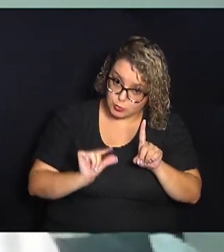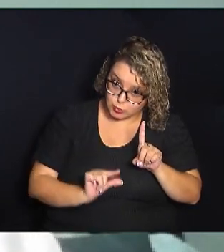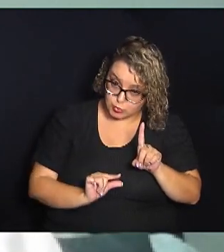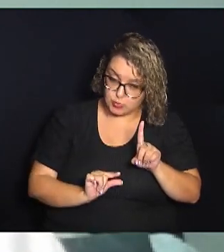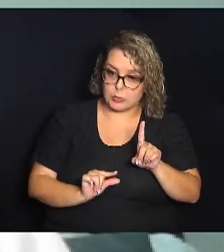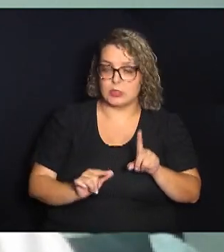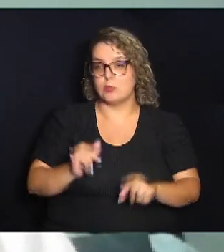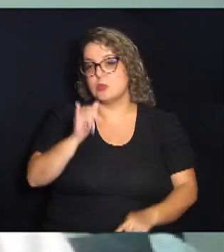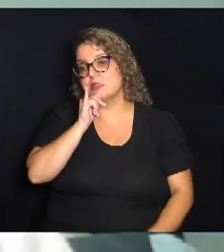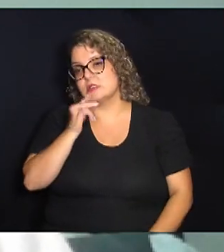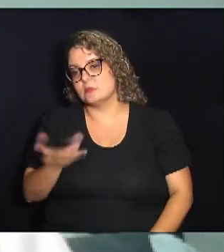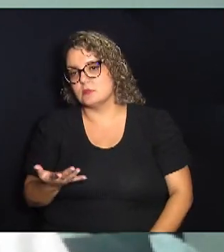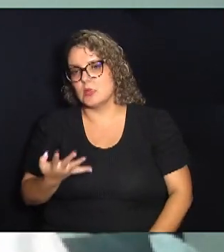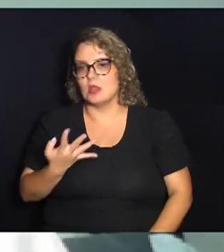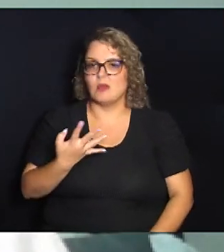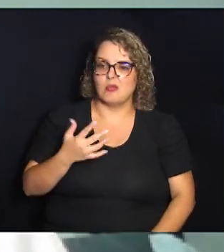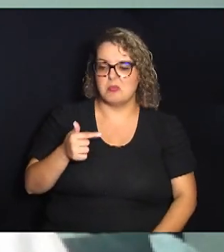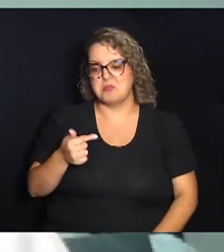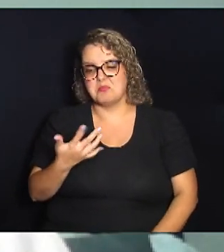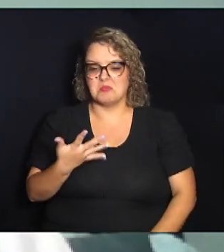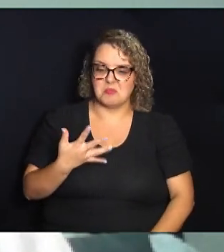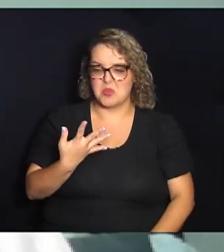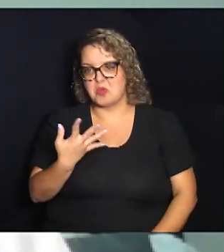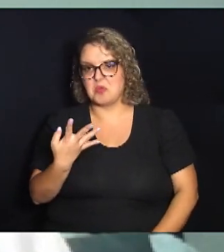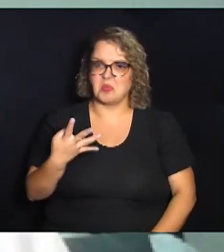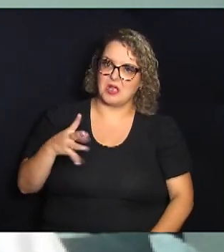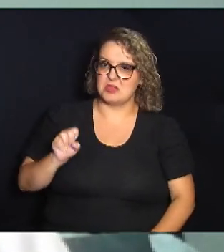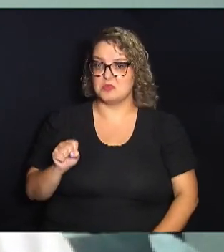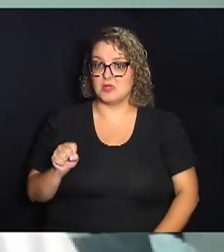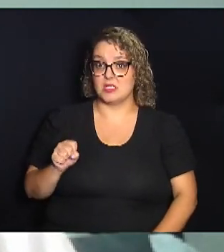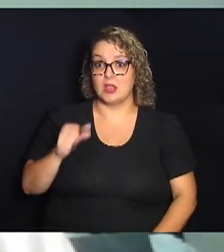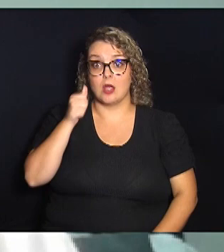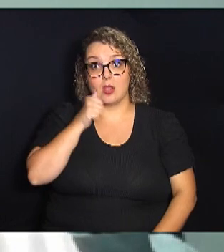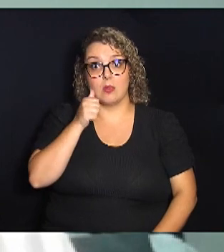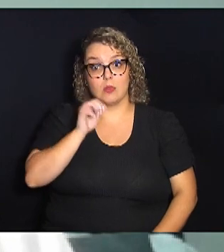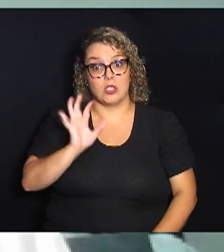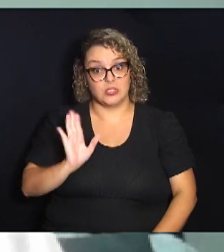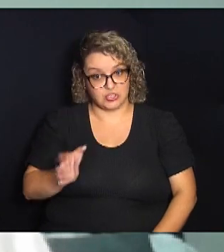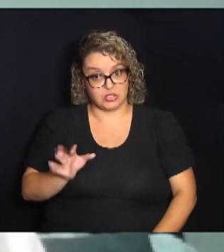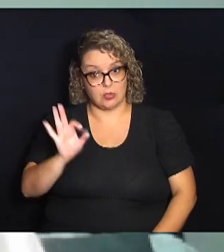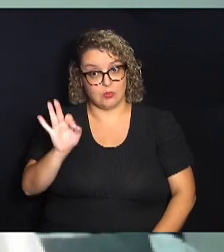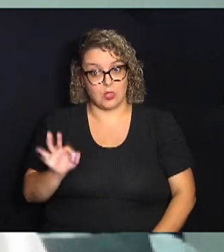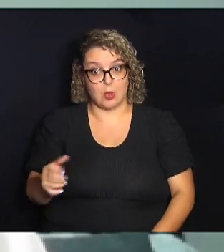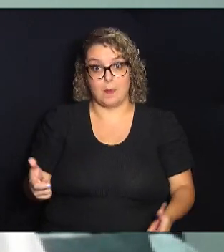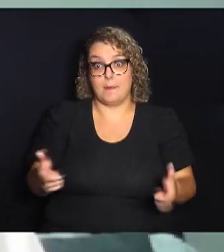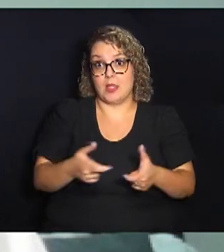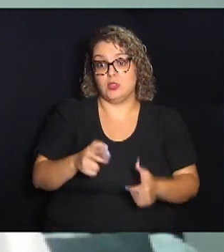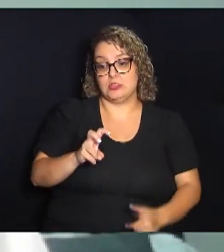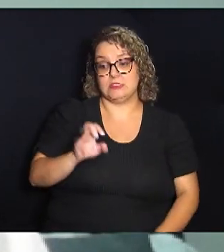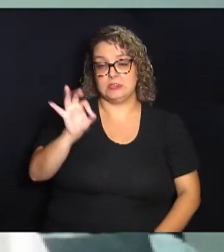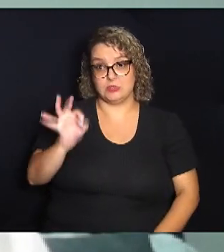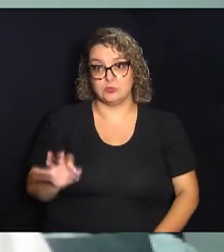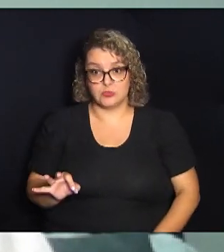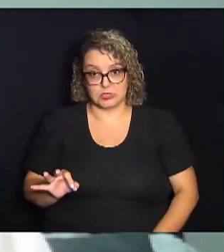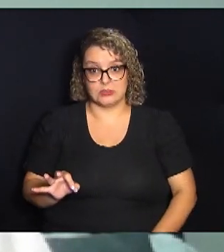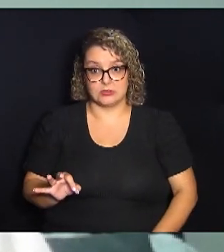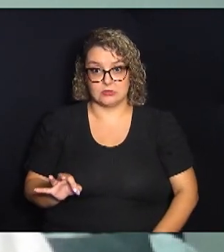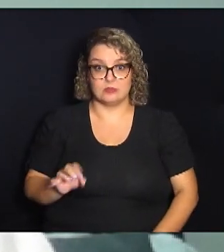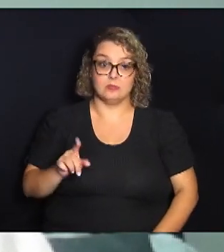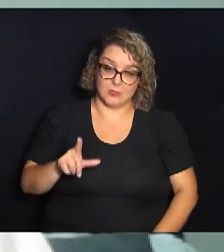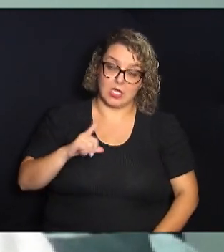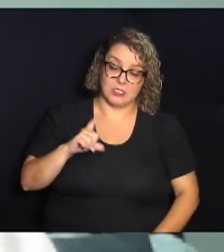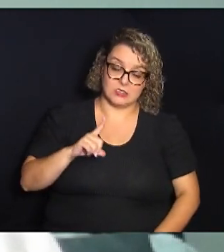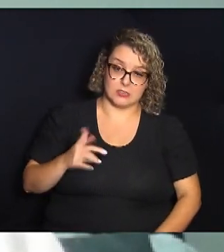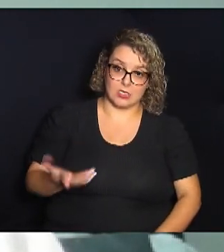exemplo, chegar lá perto dos 47, 48 anos, essa mulher já tem uma chance menor que 5% de engravidar, mas ela existe